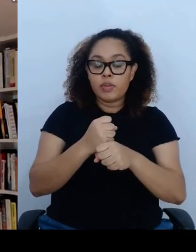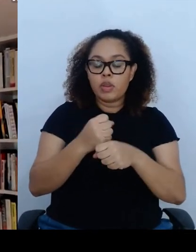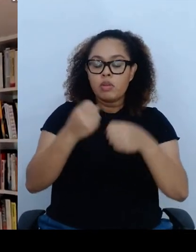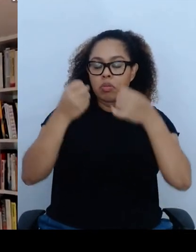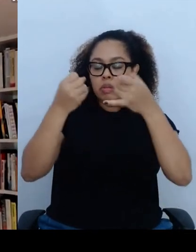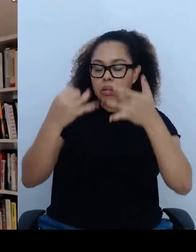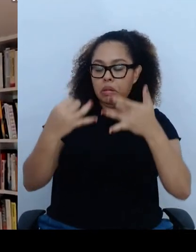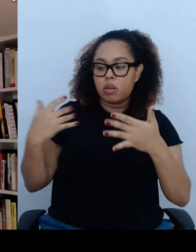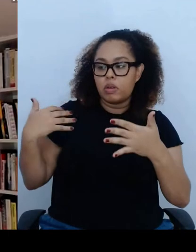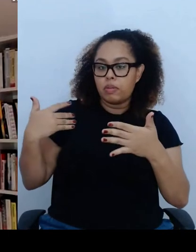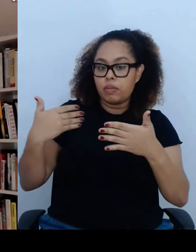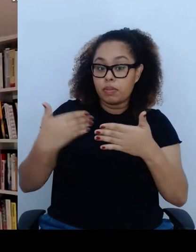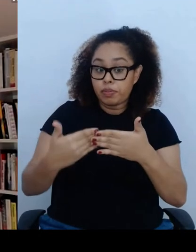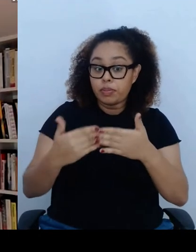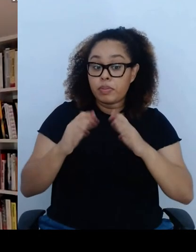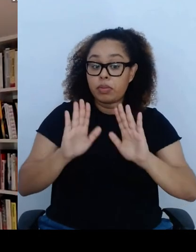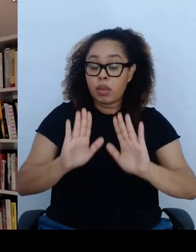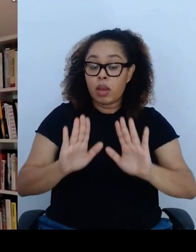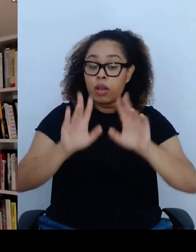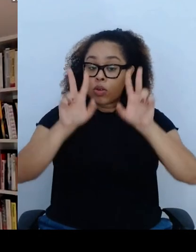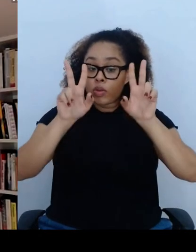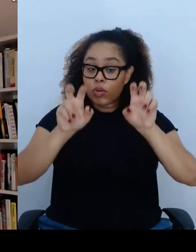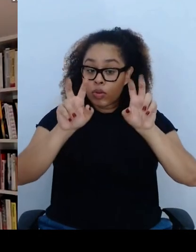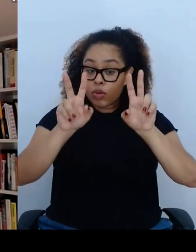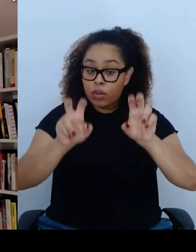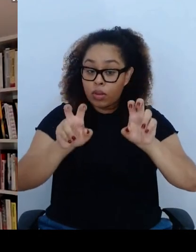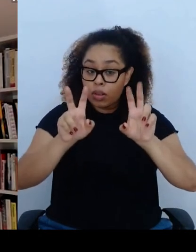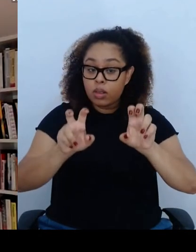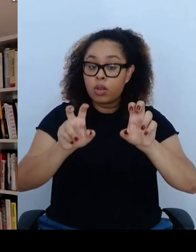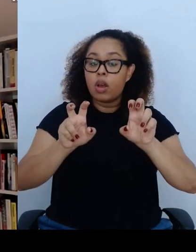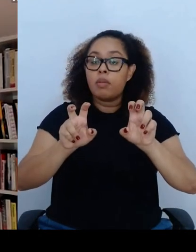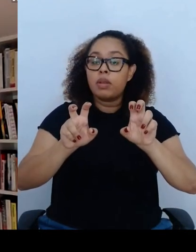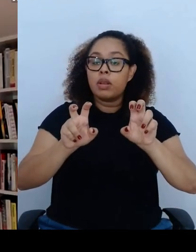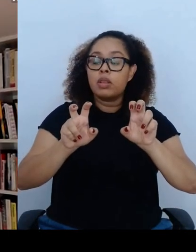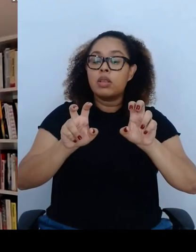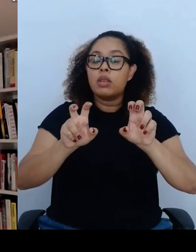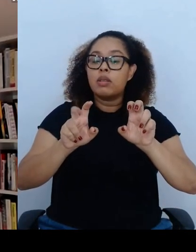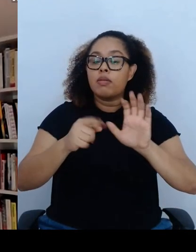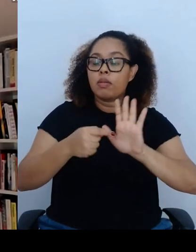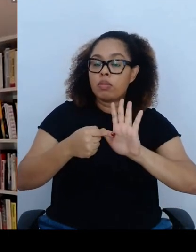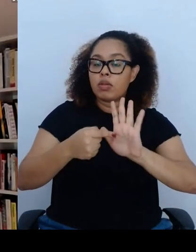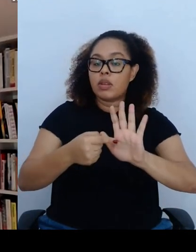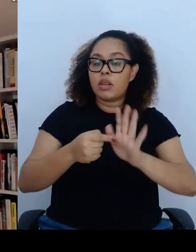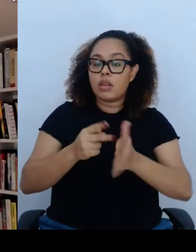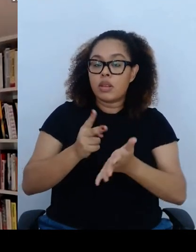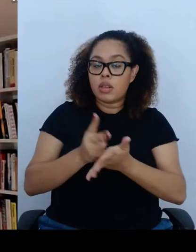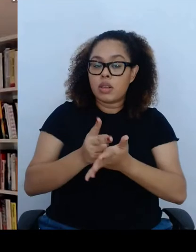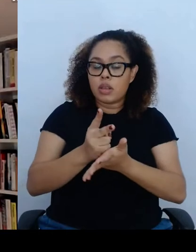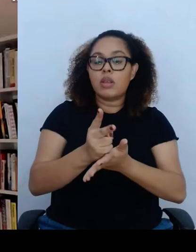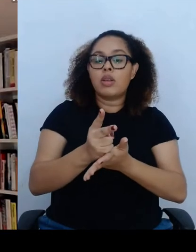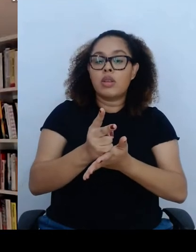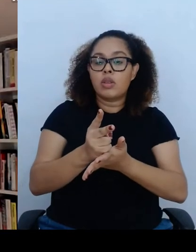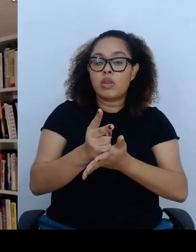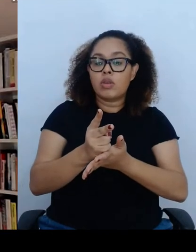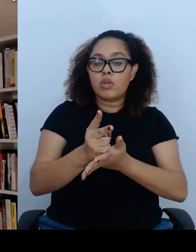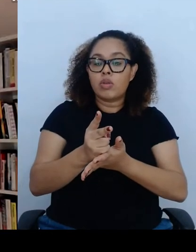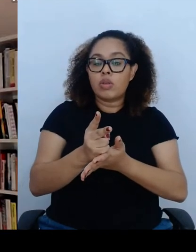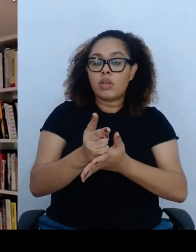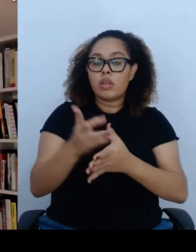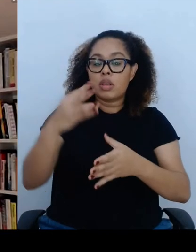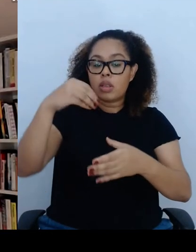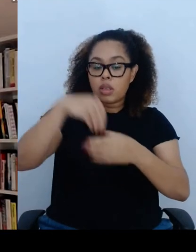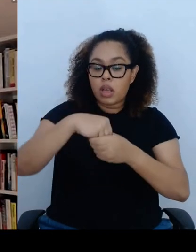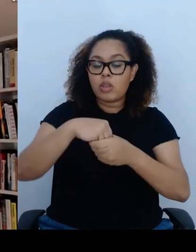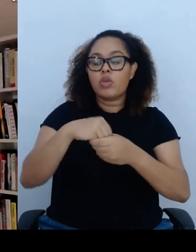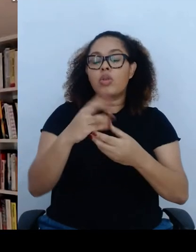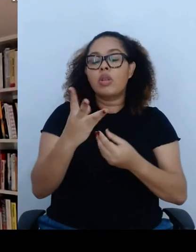claro que o tema né o tema criou aparece sempre incontornável na obra dele mas